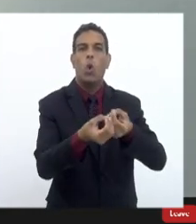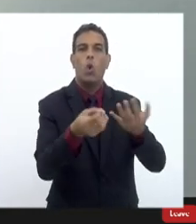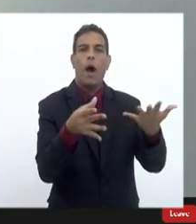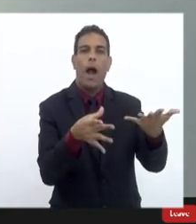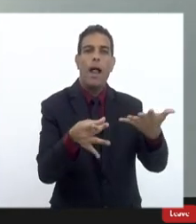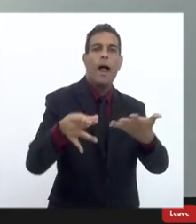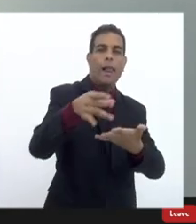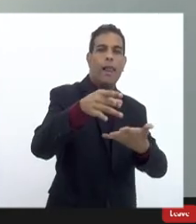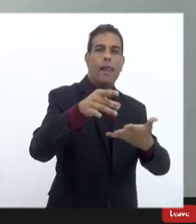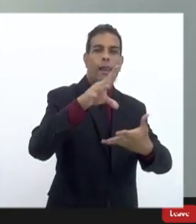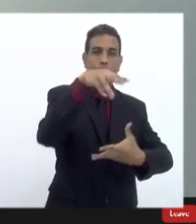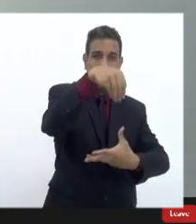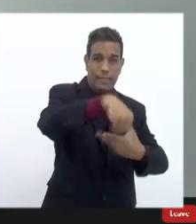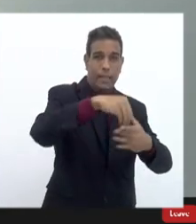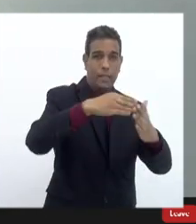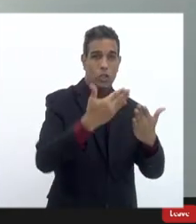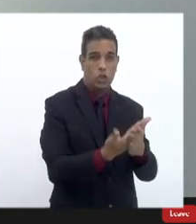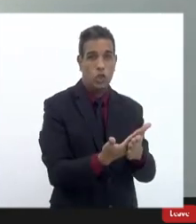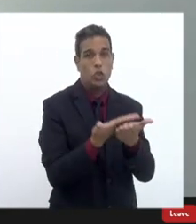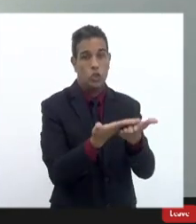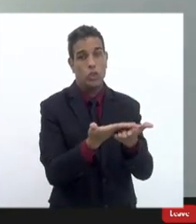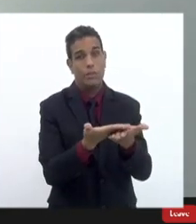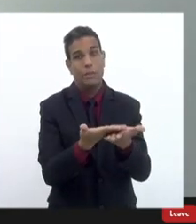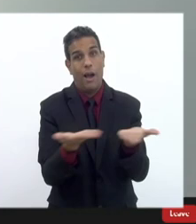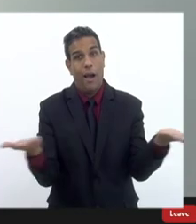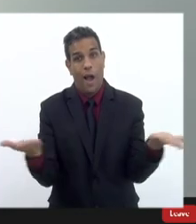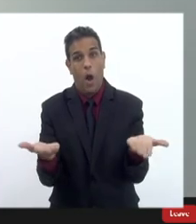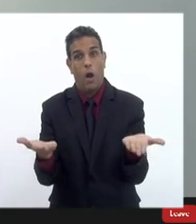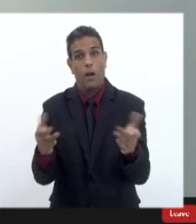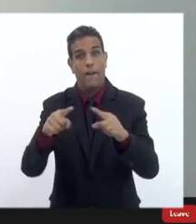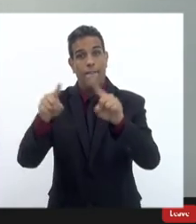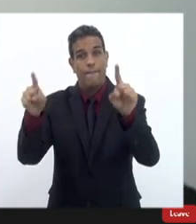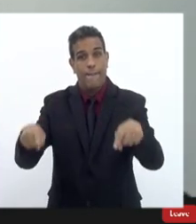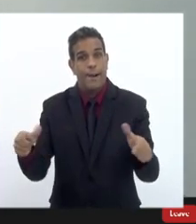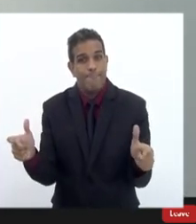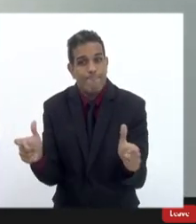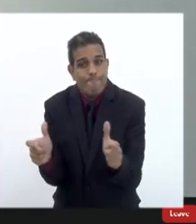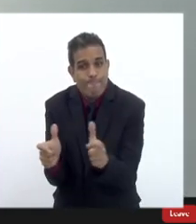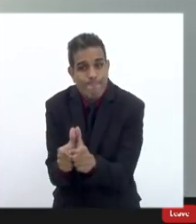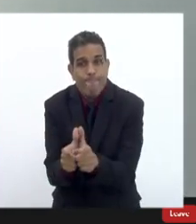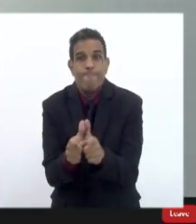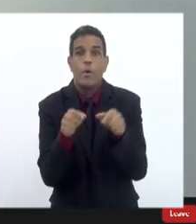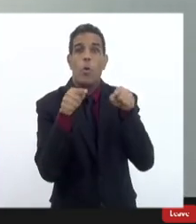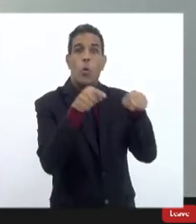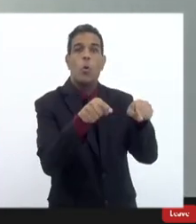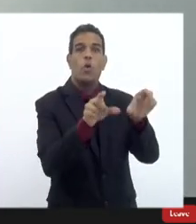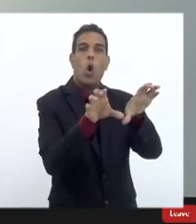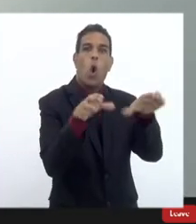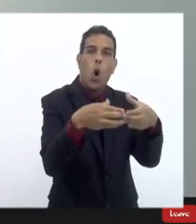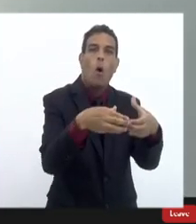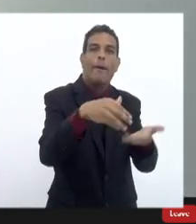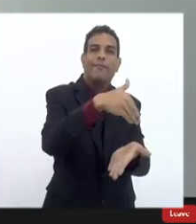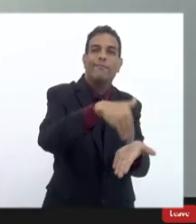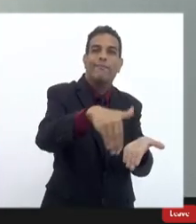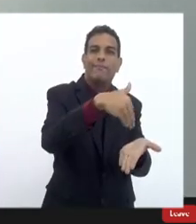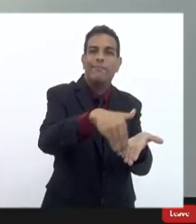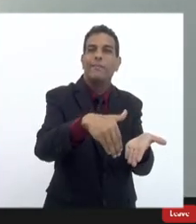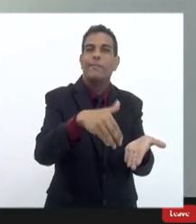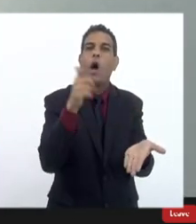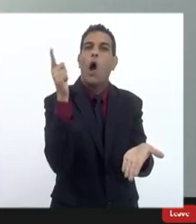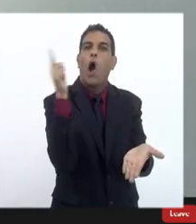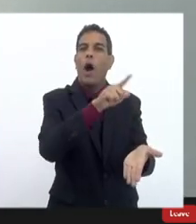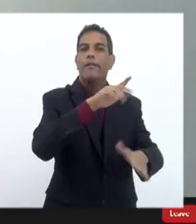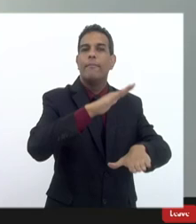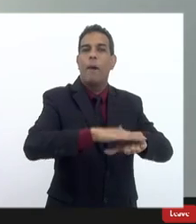pelas pessoas. A gente, infelizmente, tem uma equipe pequena, Flávio, por isso que saúda, né, a iniciativa da Comissão de Educação de ter conseguido visitar